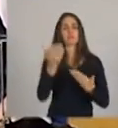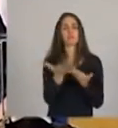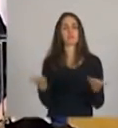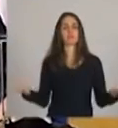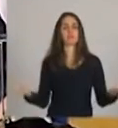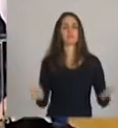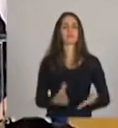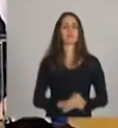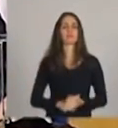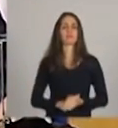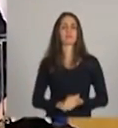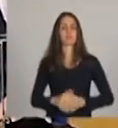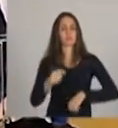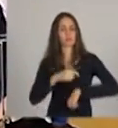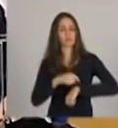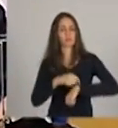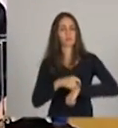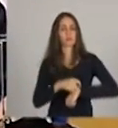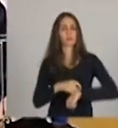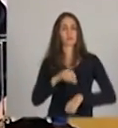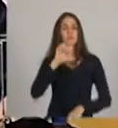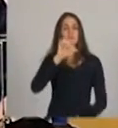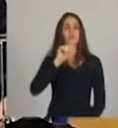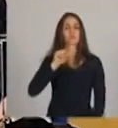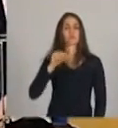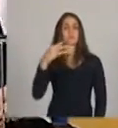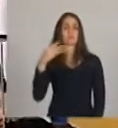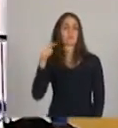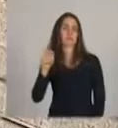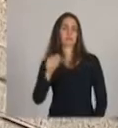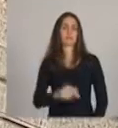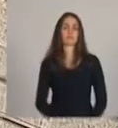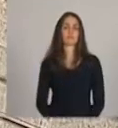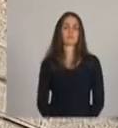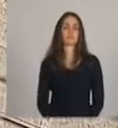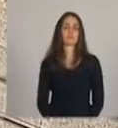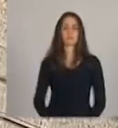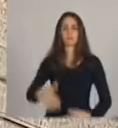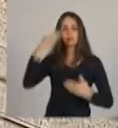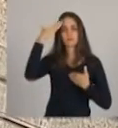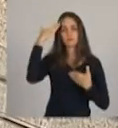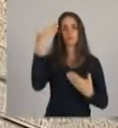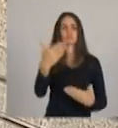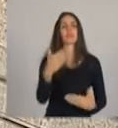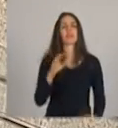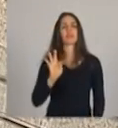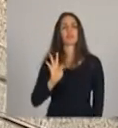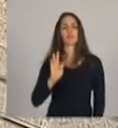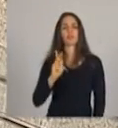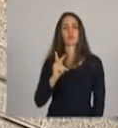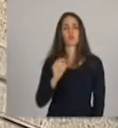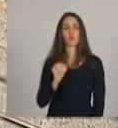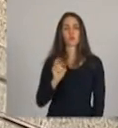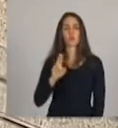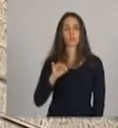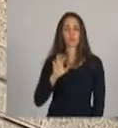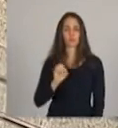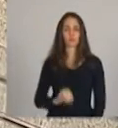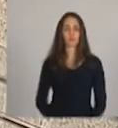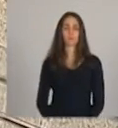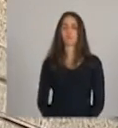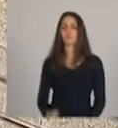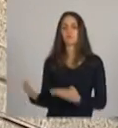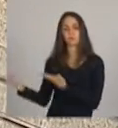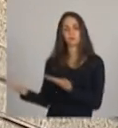pela atenção. Agora, 9h37 minutos. Obrigado, deputado Torino Marques. Com a palavra, deputado